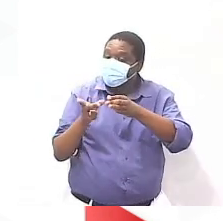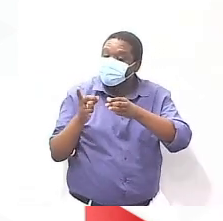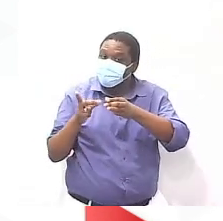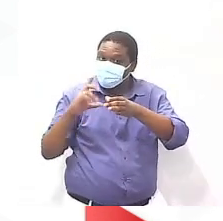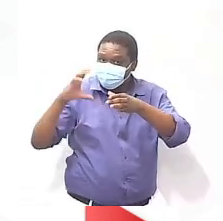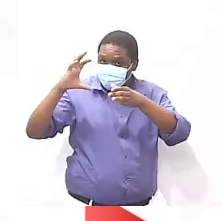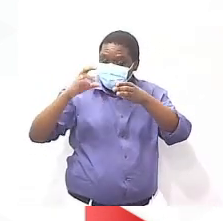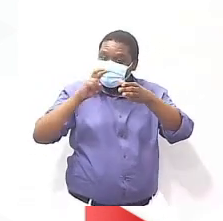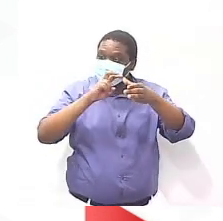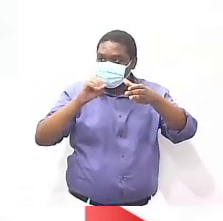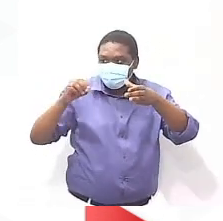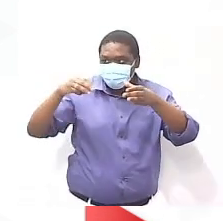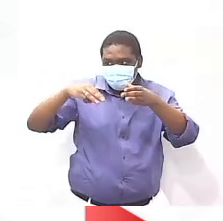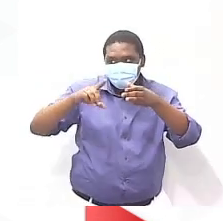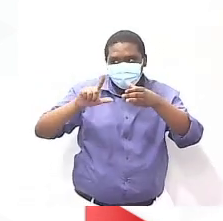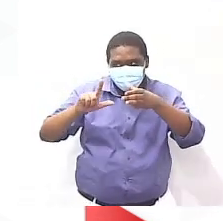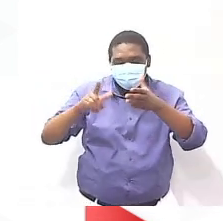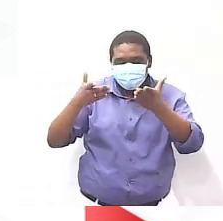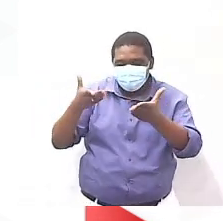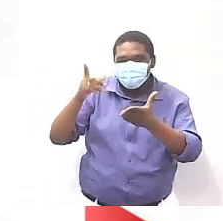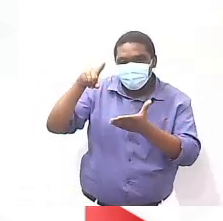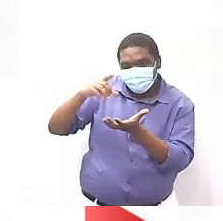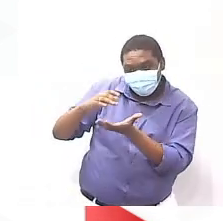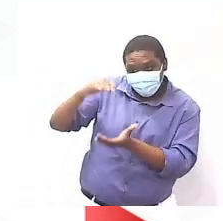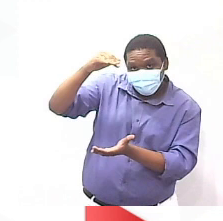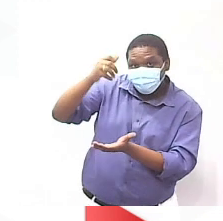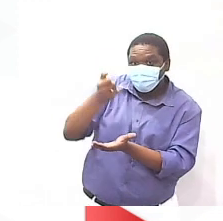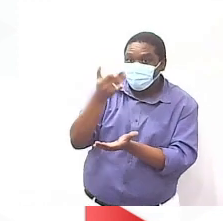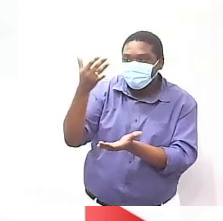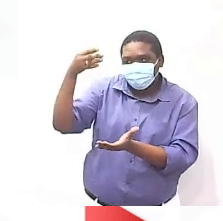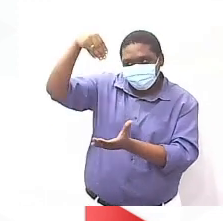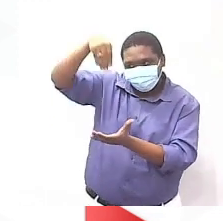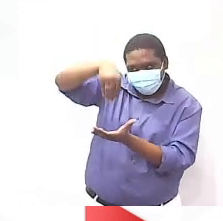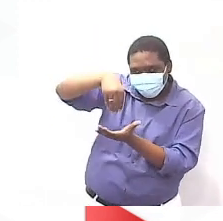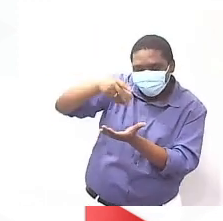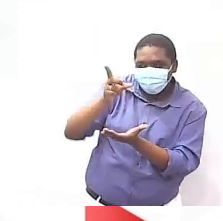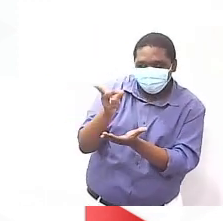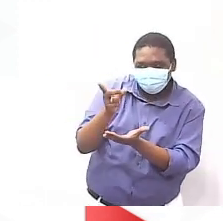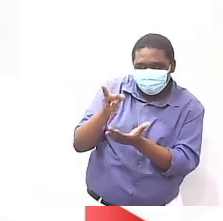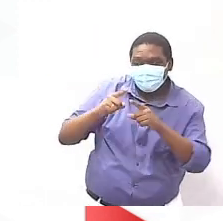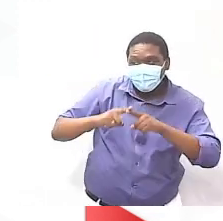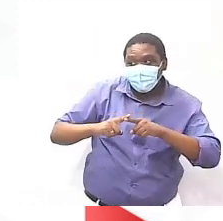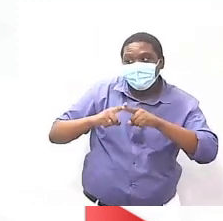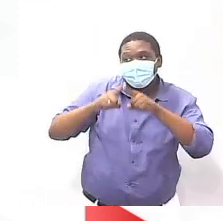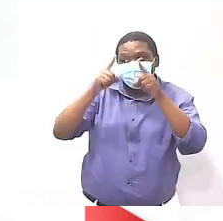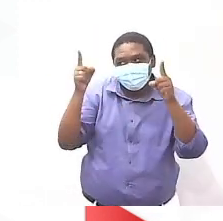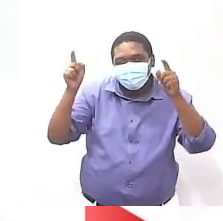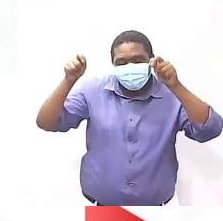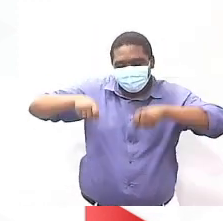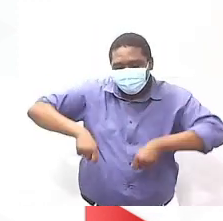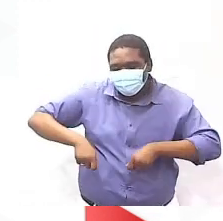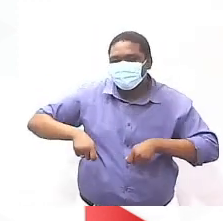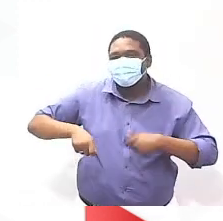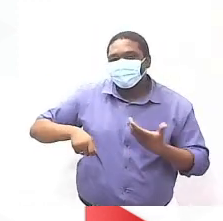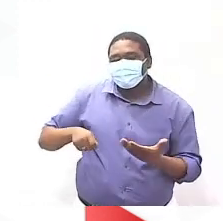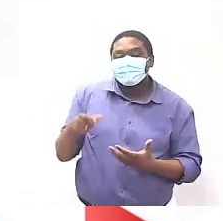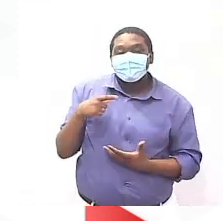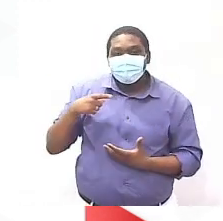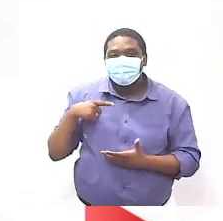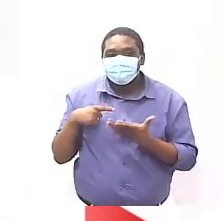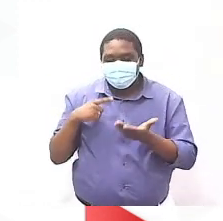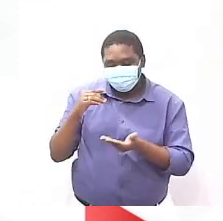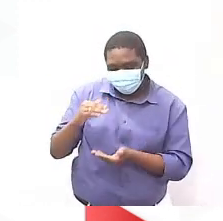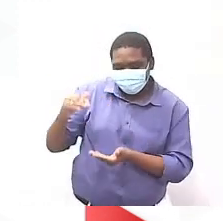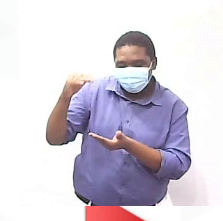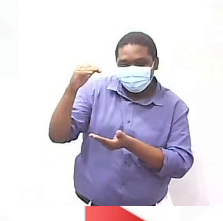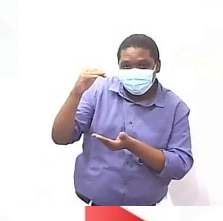500 ml, tá bom? Esse é o volume que está sendo vendido. Mas a capacidade dessa garrafinha